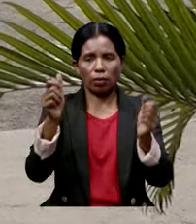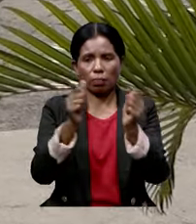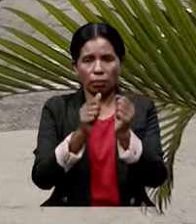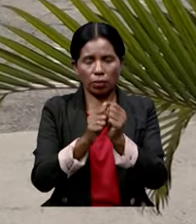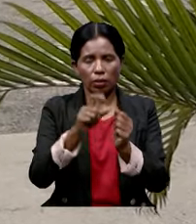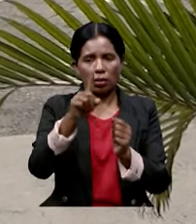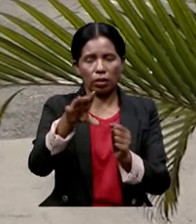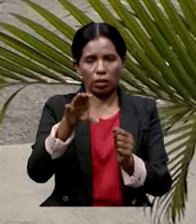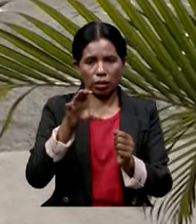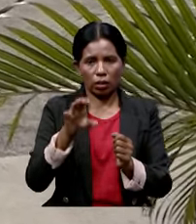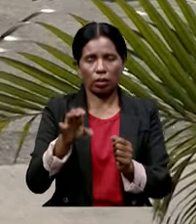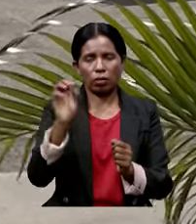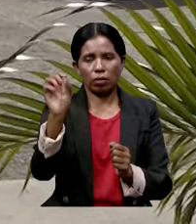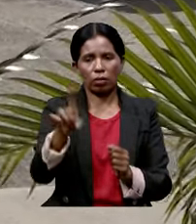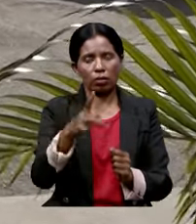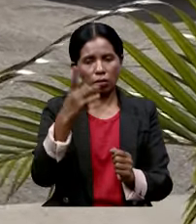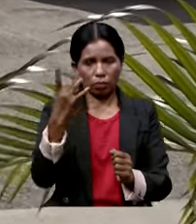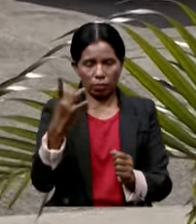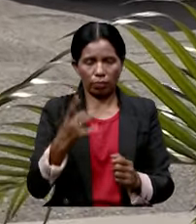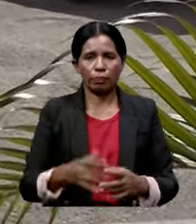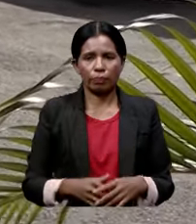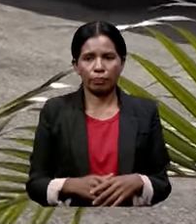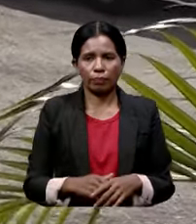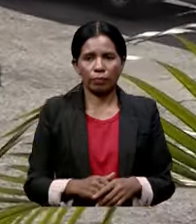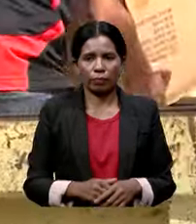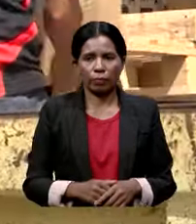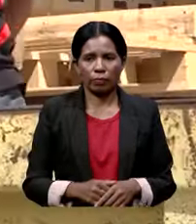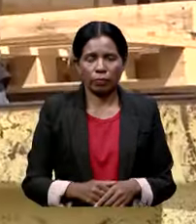item atusida sanulo resinwalo. Hazina Lola, Dilma Suzeti, GMN.